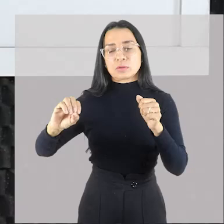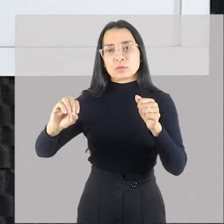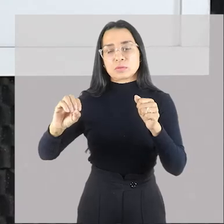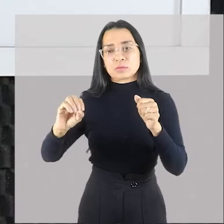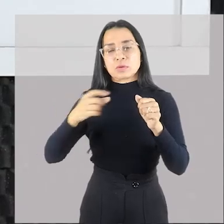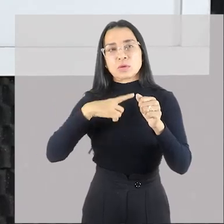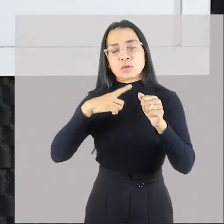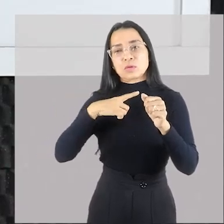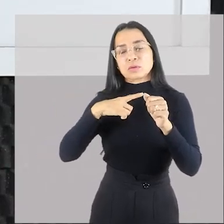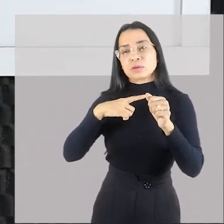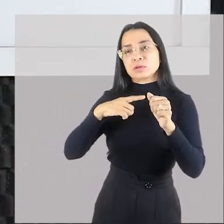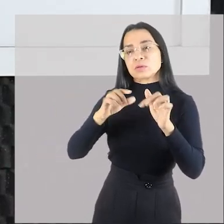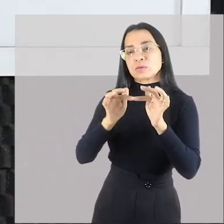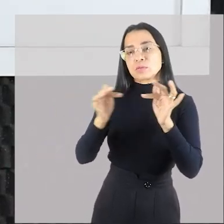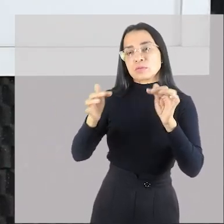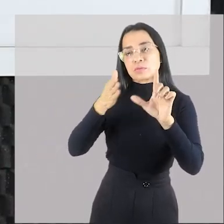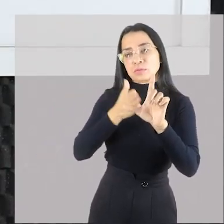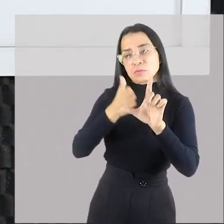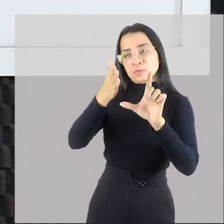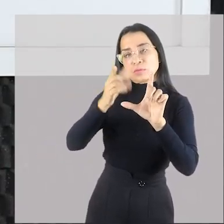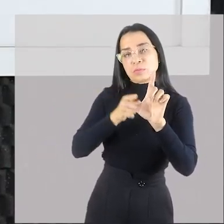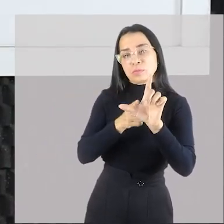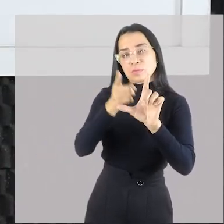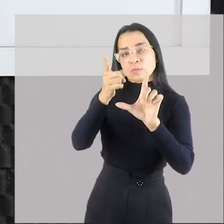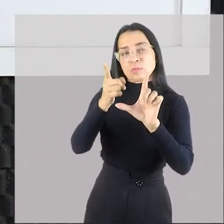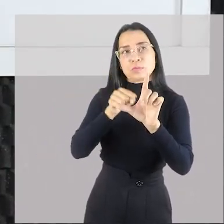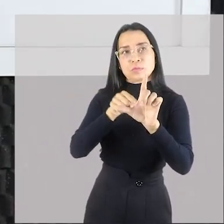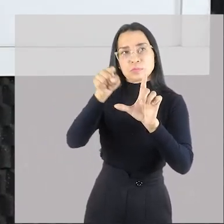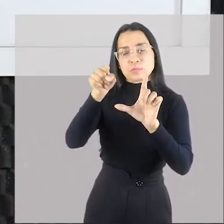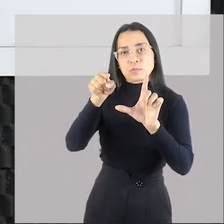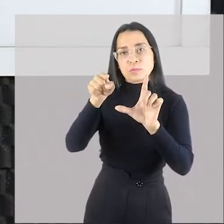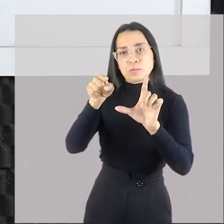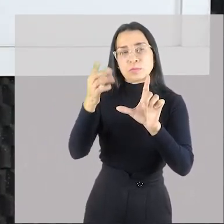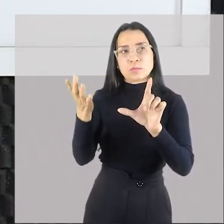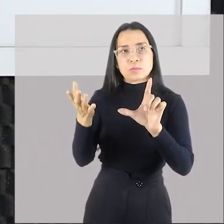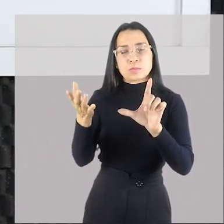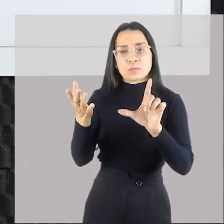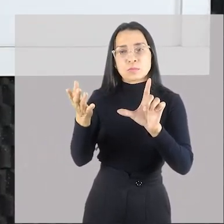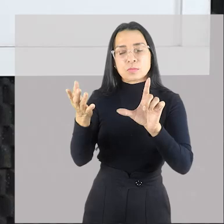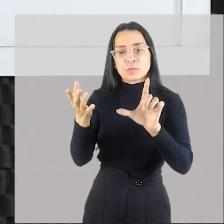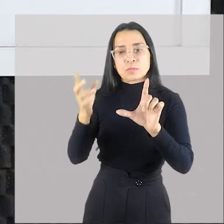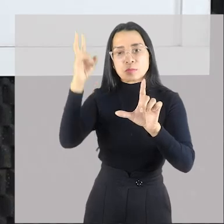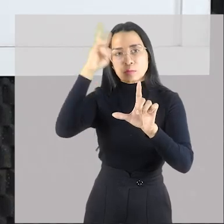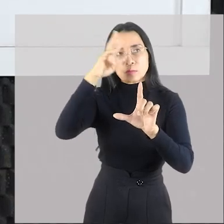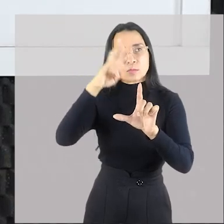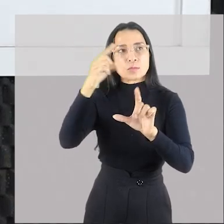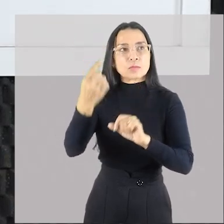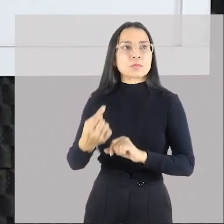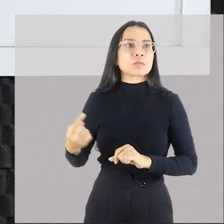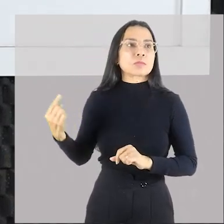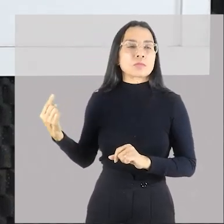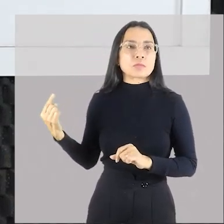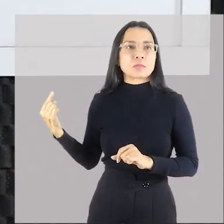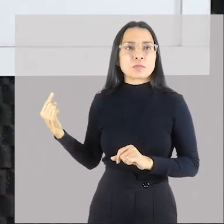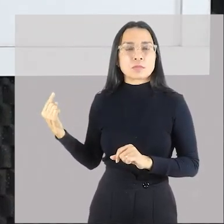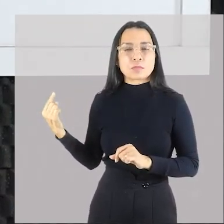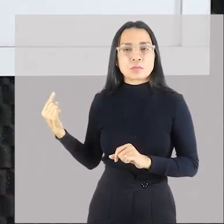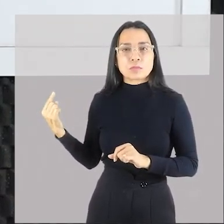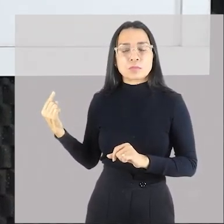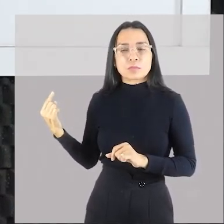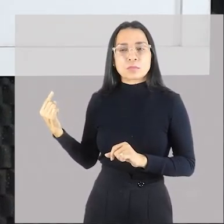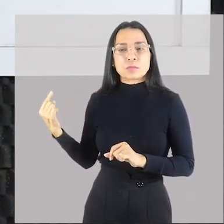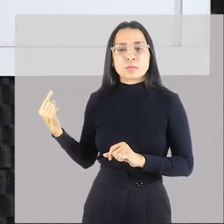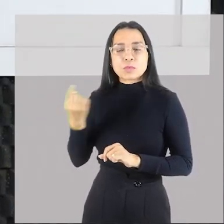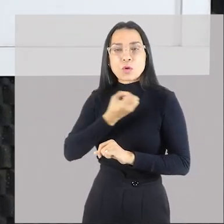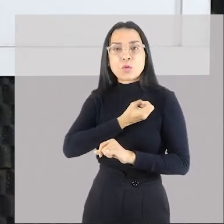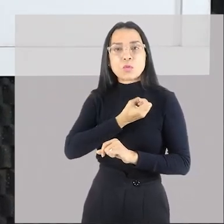função crescente e declividade para a direita, tá? Vocês lembram que esse cara aqui, esse número aqui,